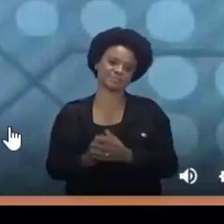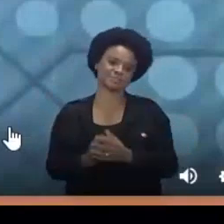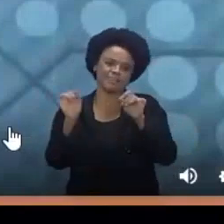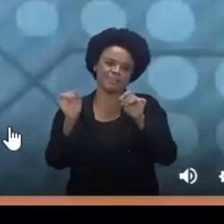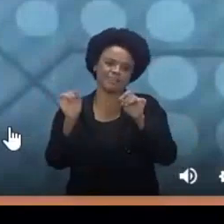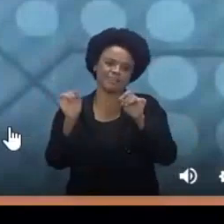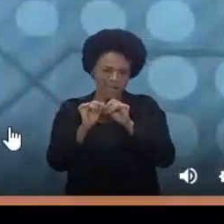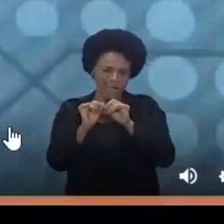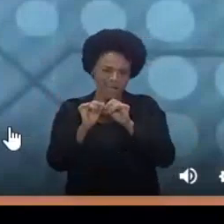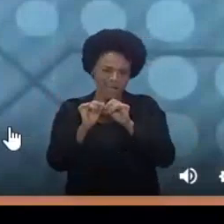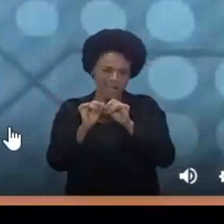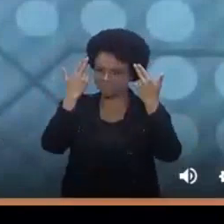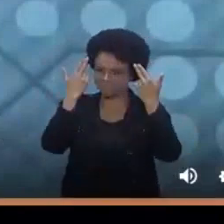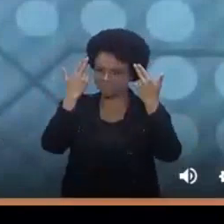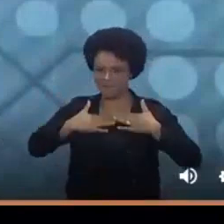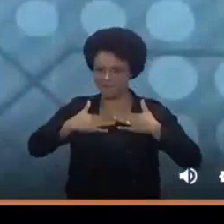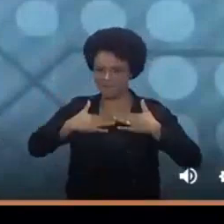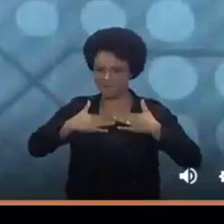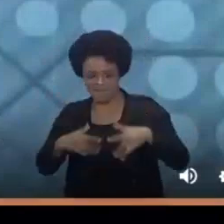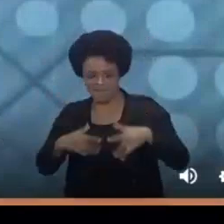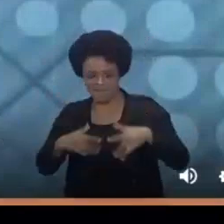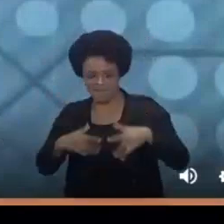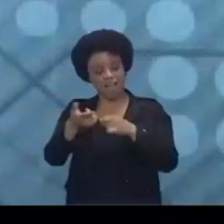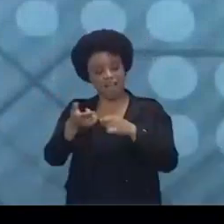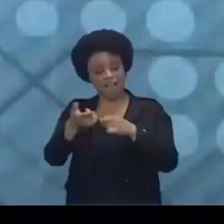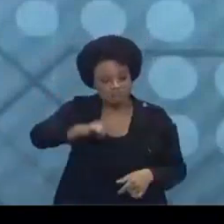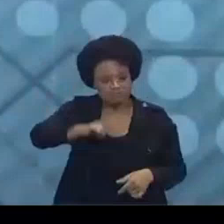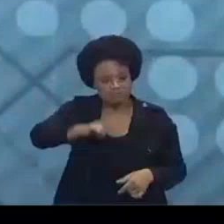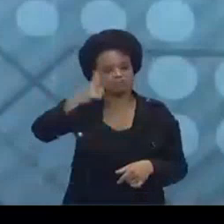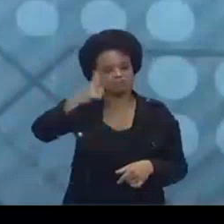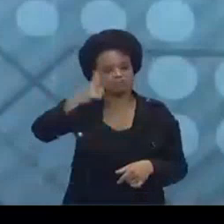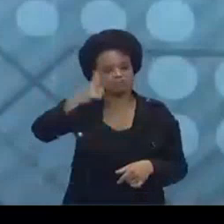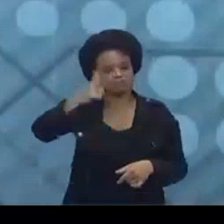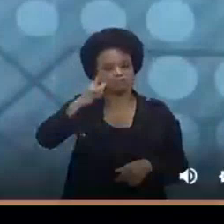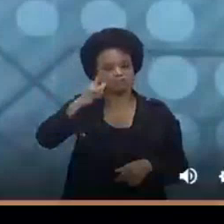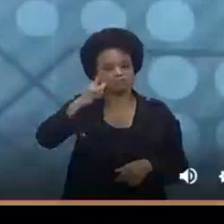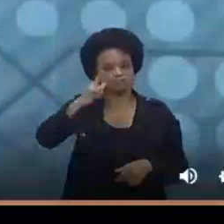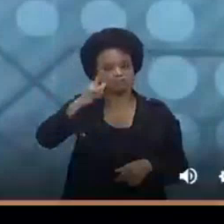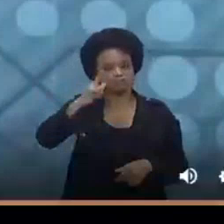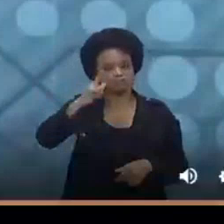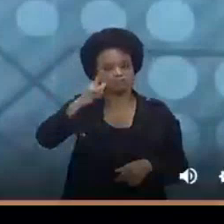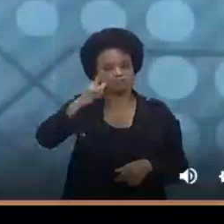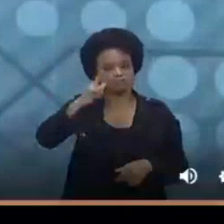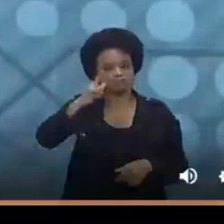Faça com bastante tranquilidade, faça várias vezes, tire médias, descarte.